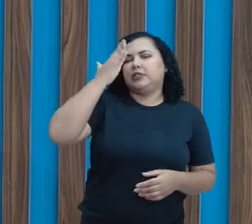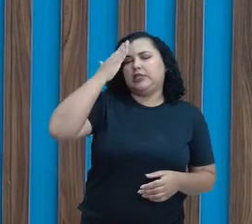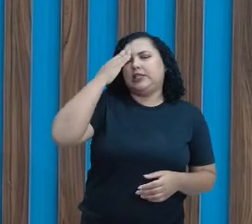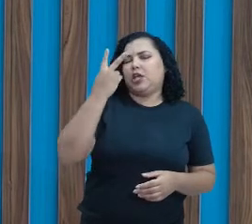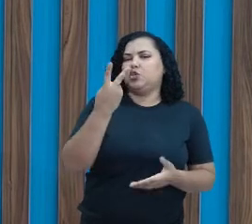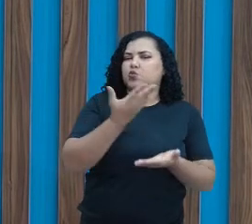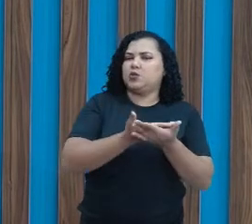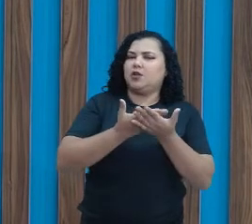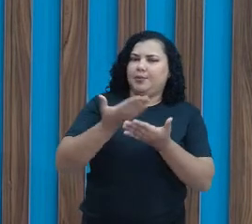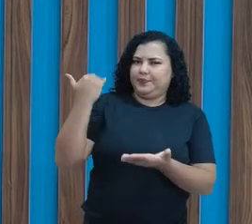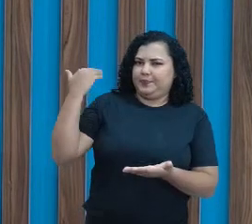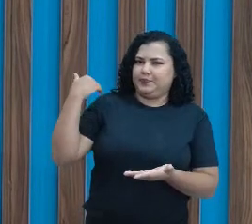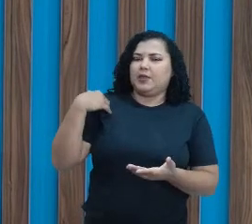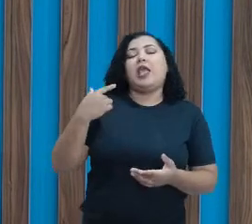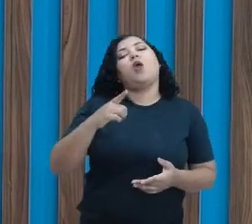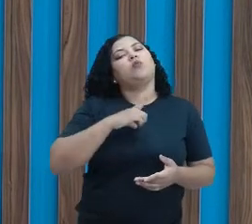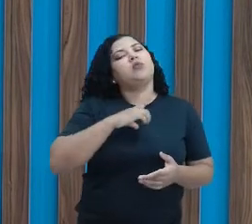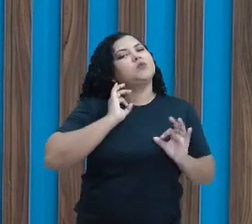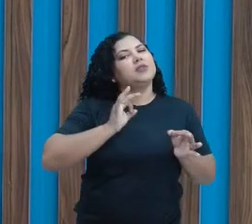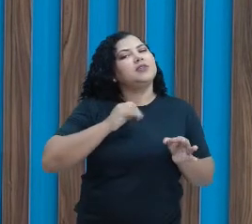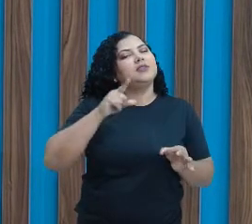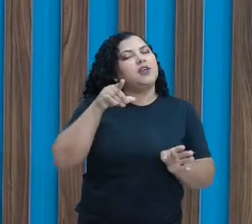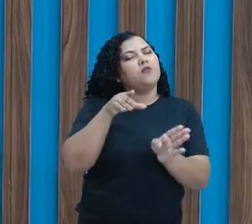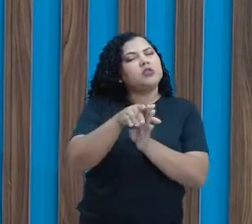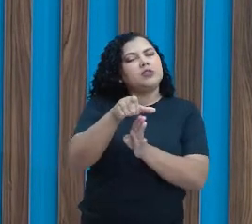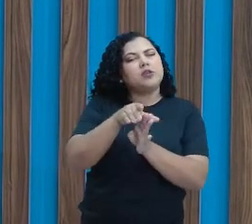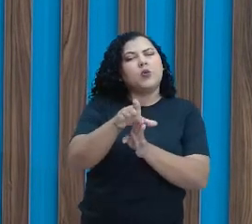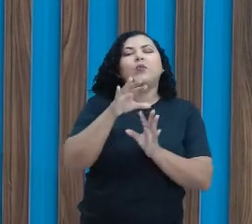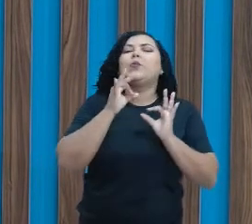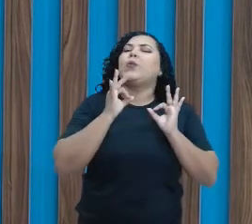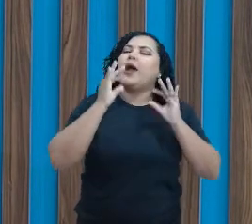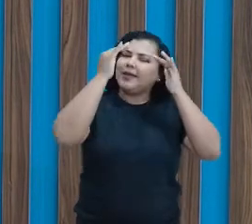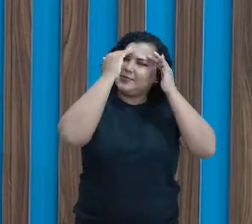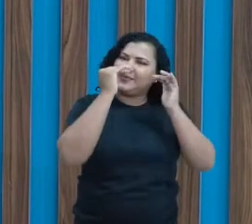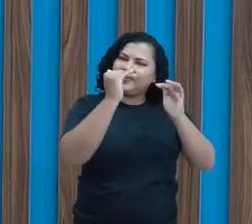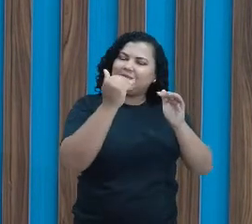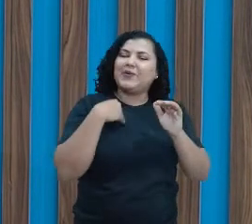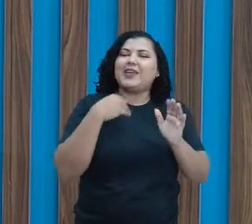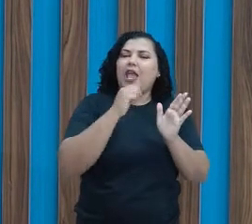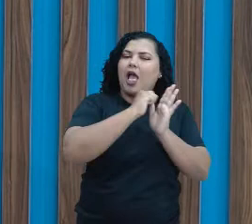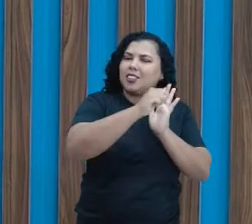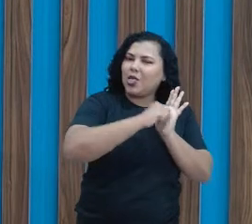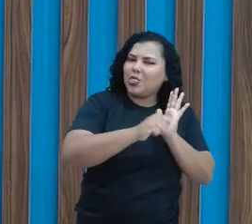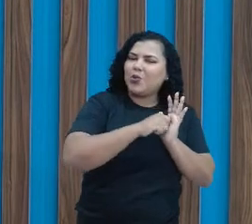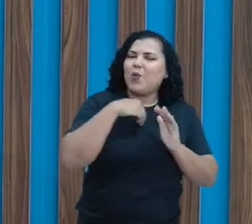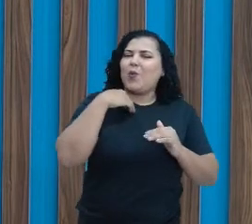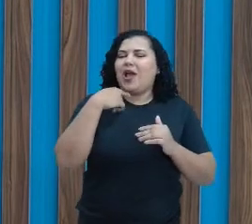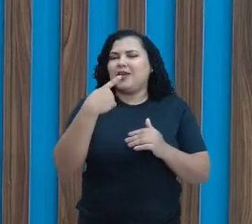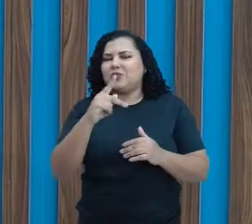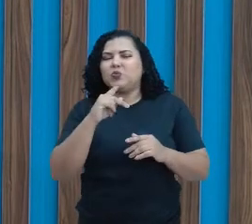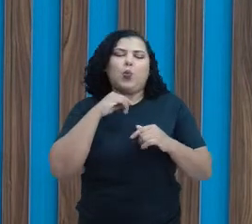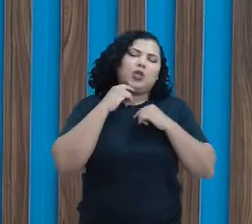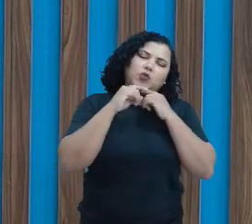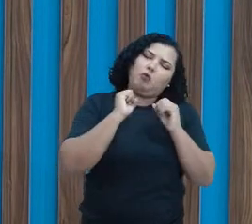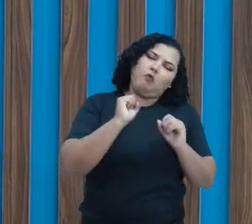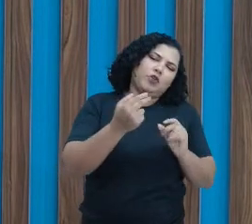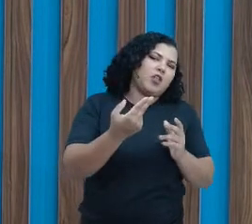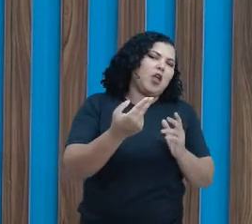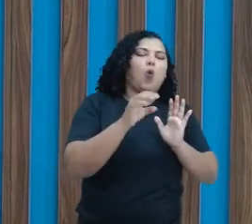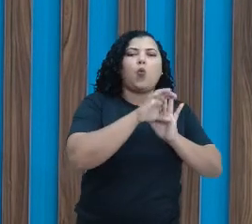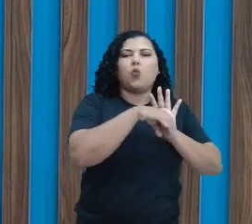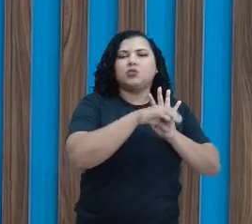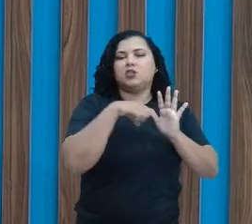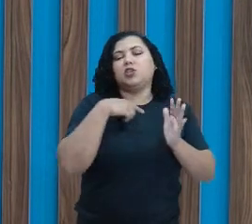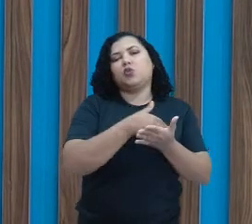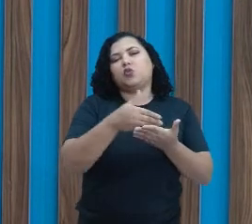anotar as informações aí no seu caderno para que a gente conseguisse juntar os conceitos que a gente começou, né, colocando